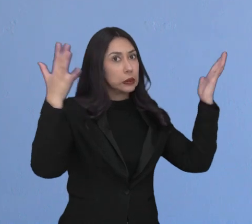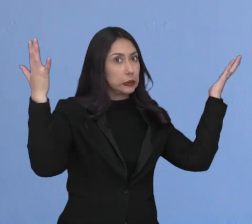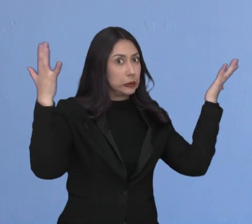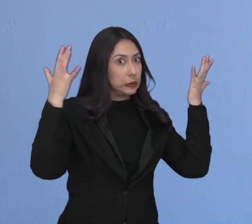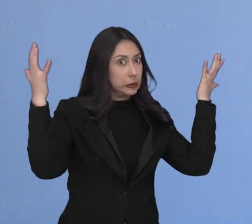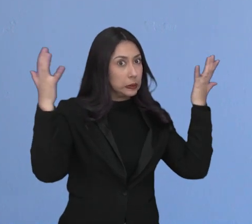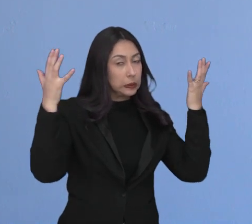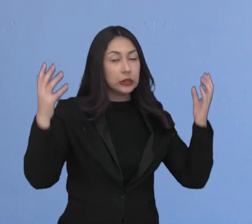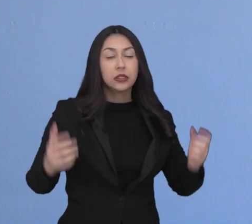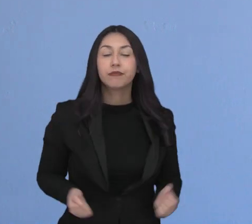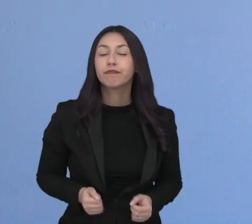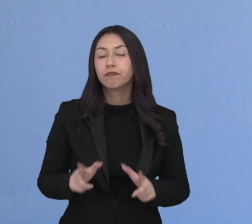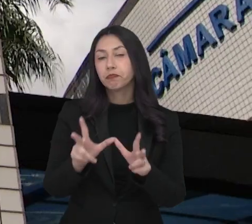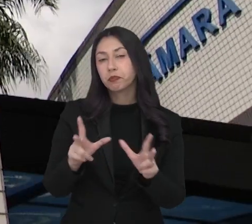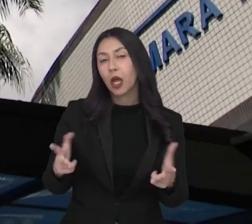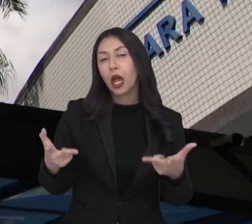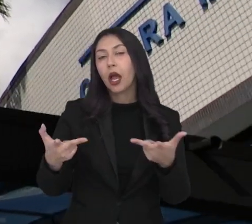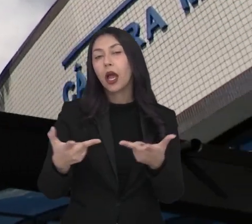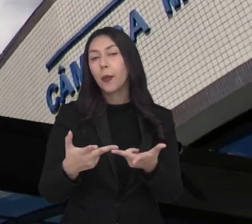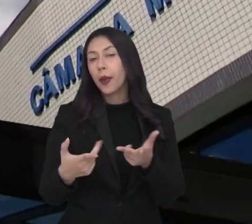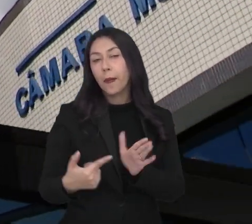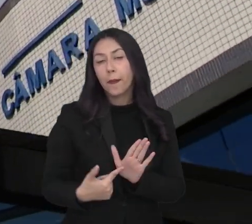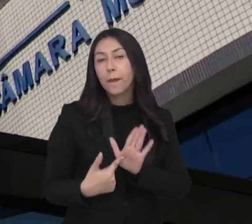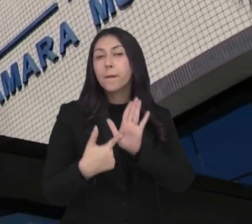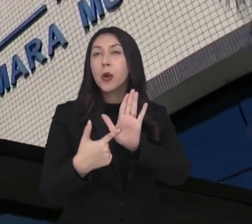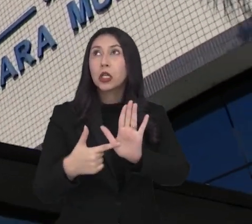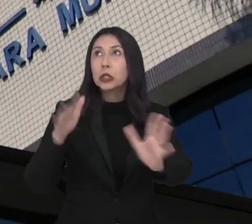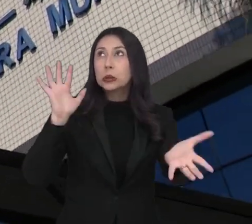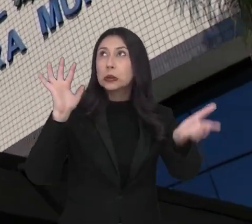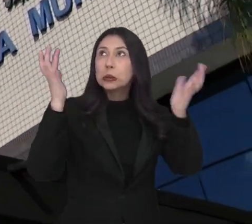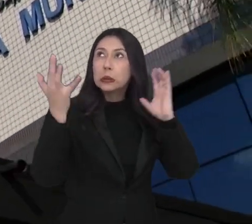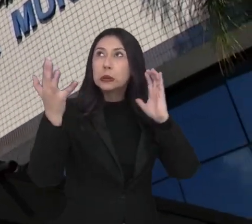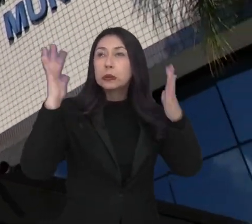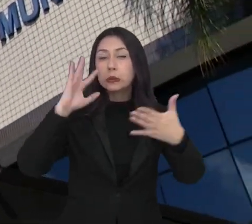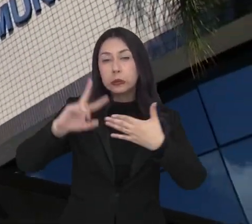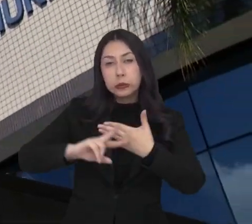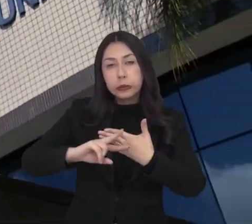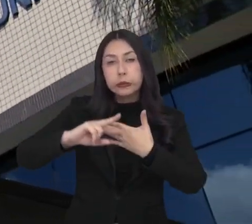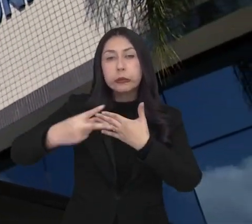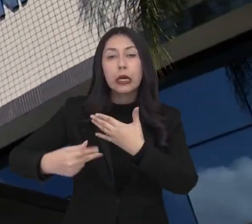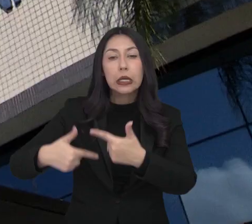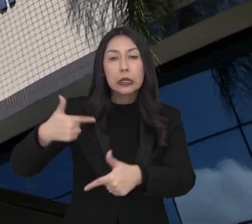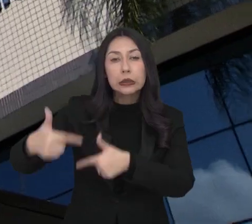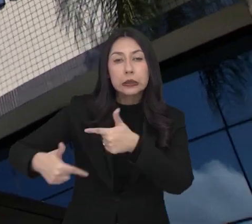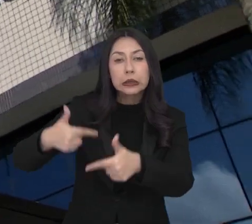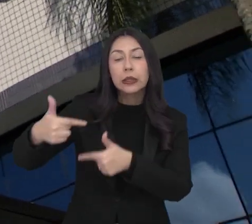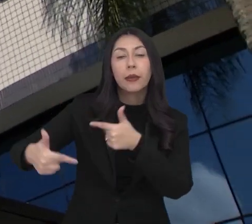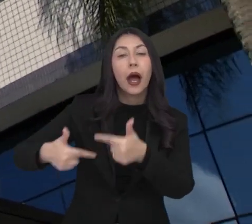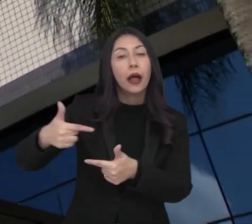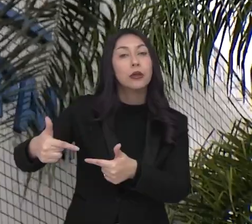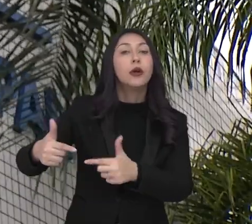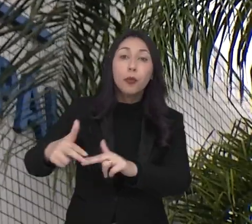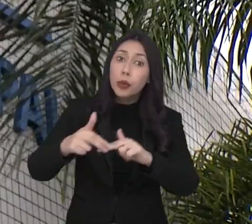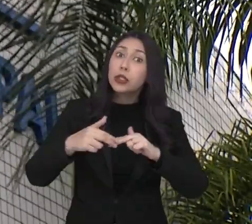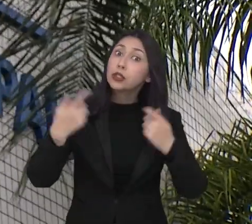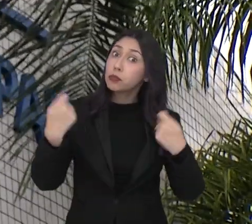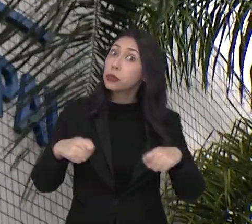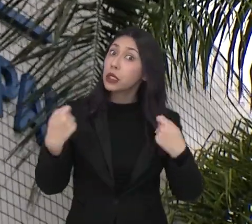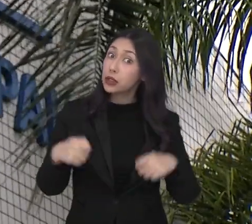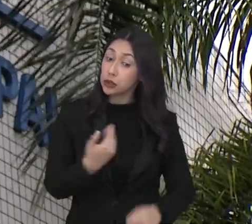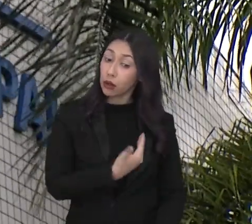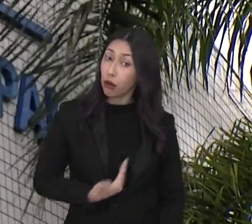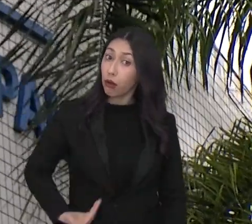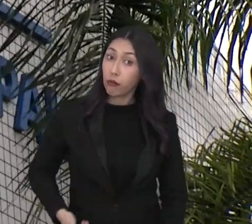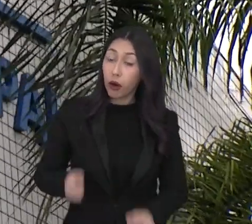bem agressiva, né? Para a Câmara Municipal, os impactos das mudanças climáticas no mundo do trabalho precisa de um